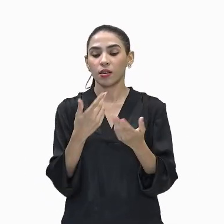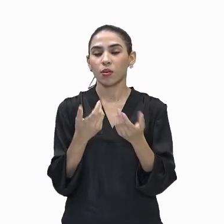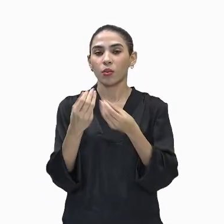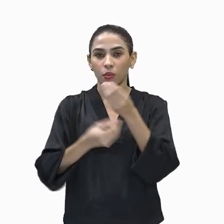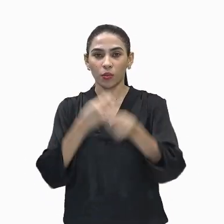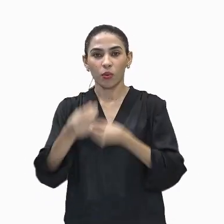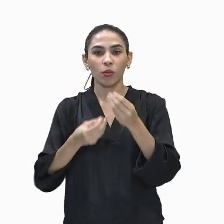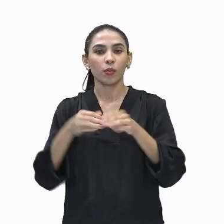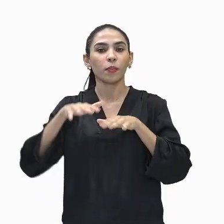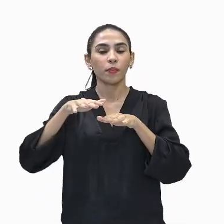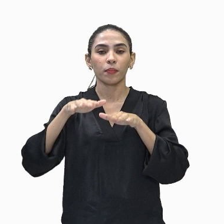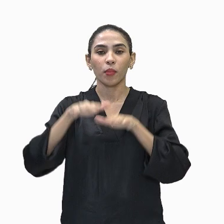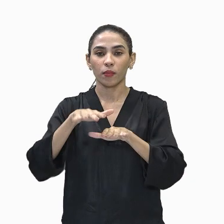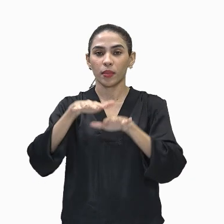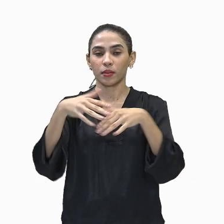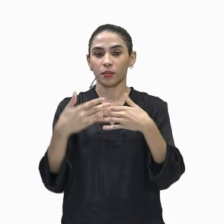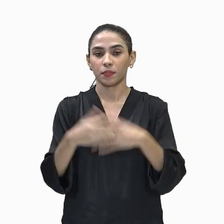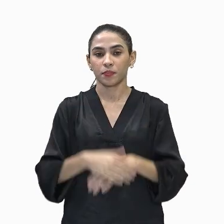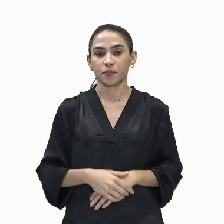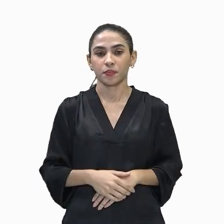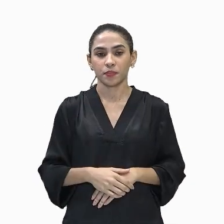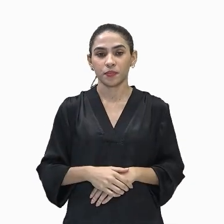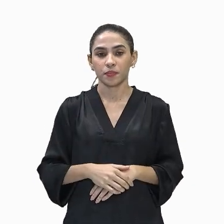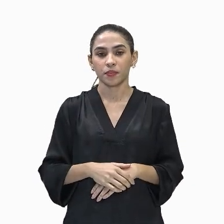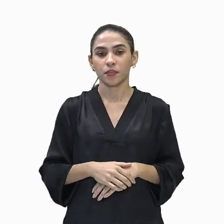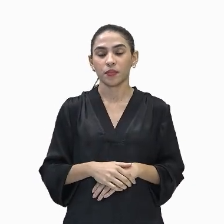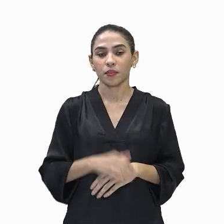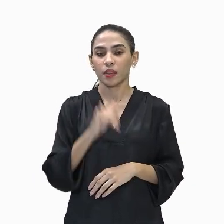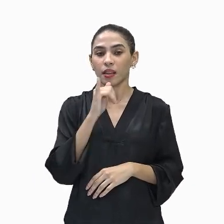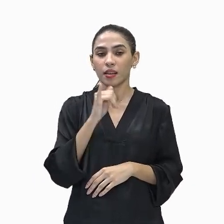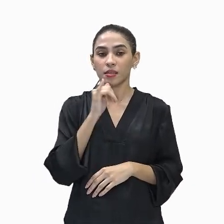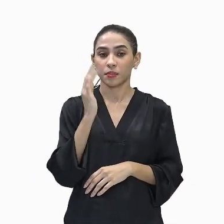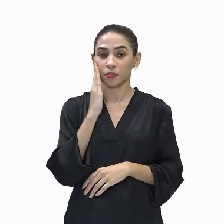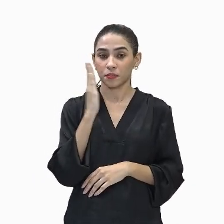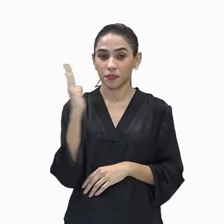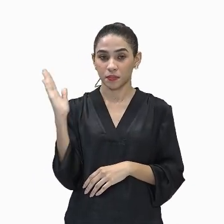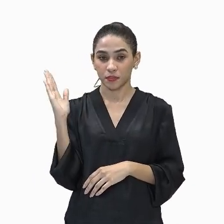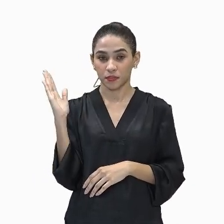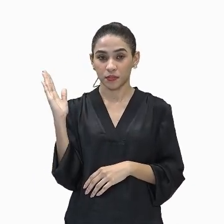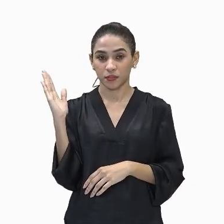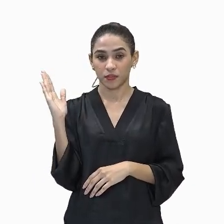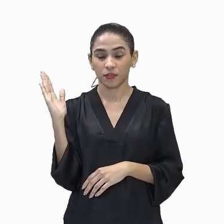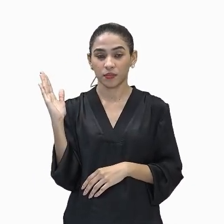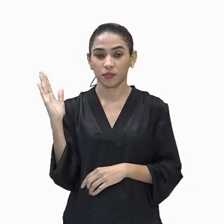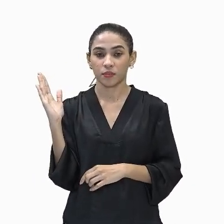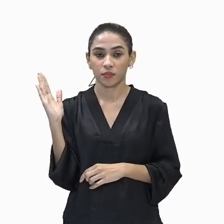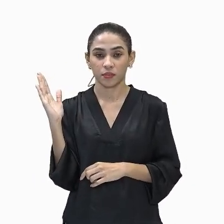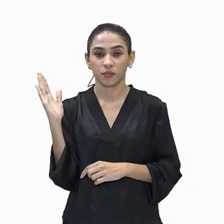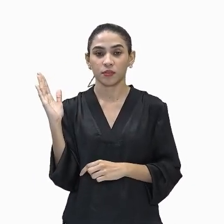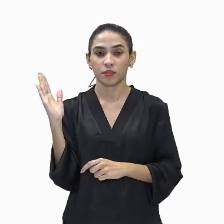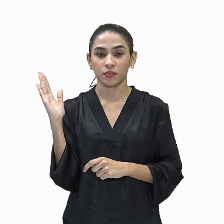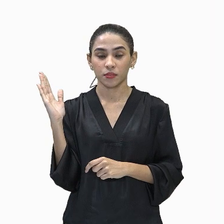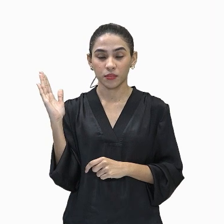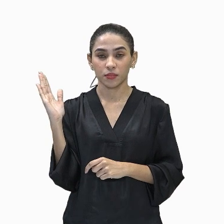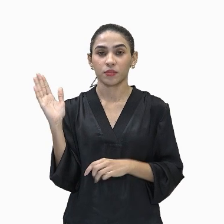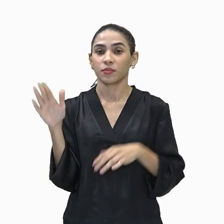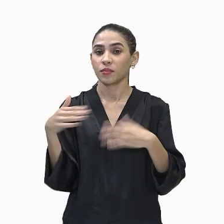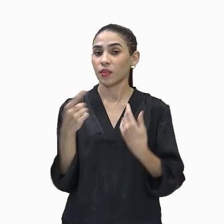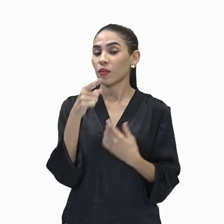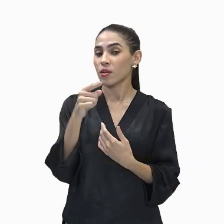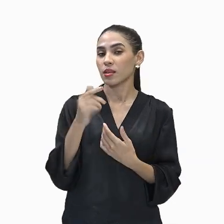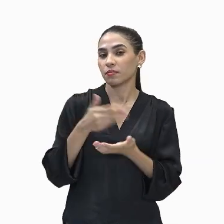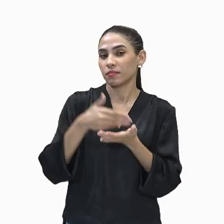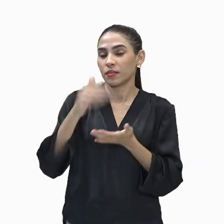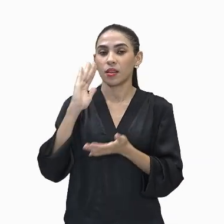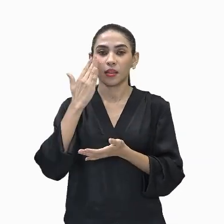se locomover? Eles podem se locomover aí por pseudópodes, flagelos e cílios. E para você entender